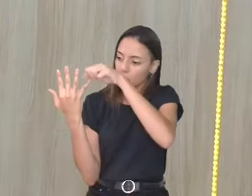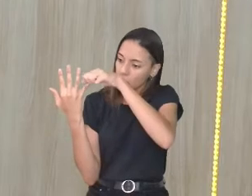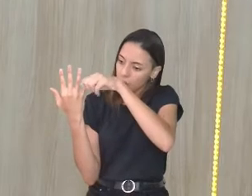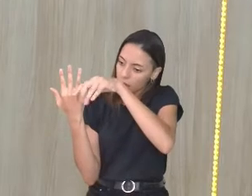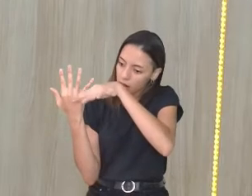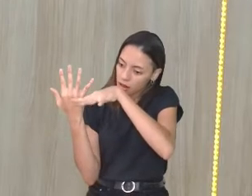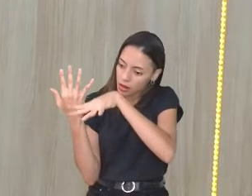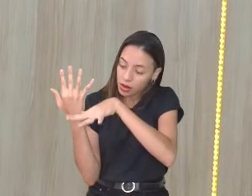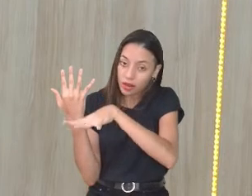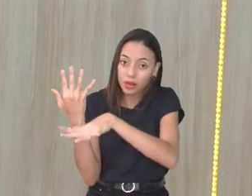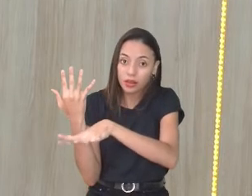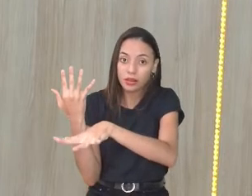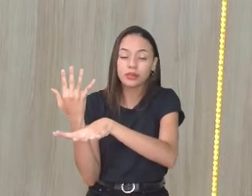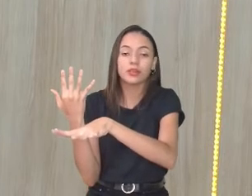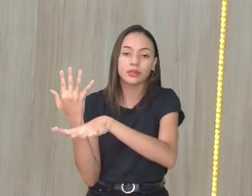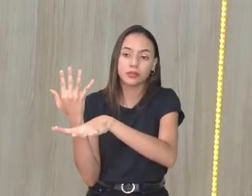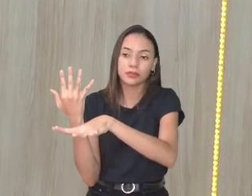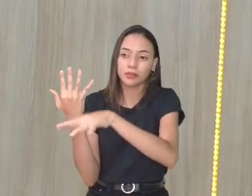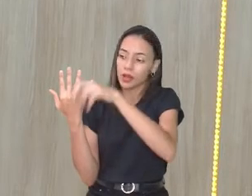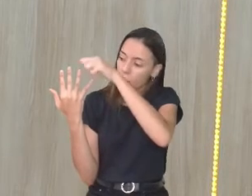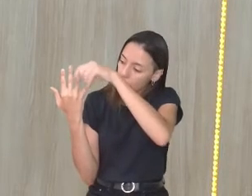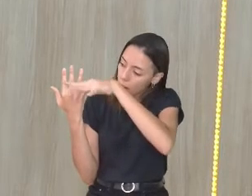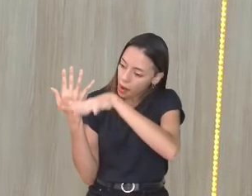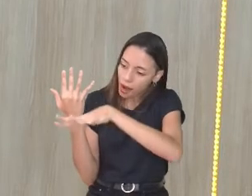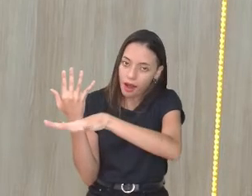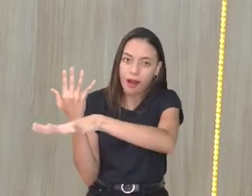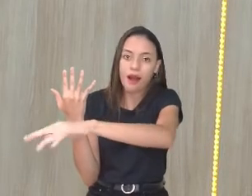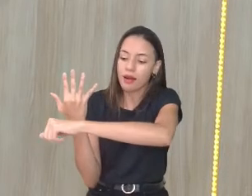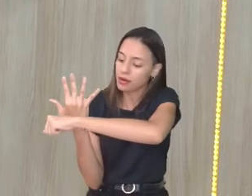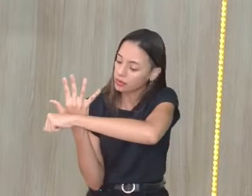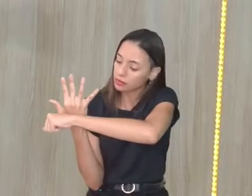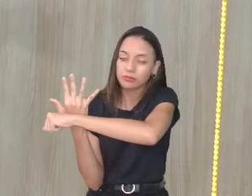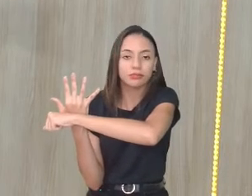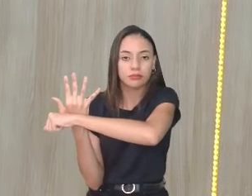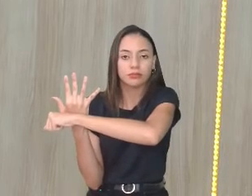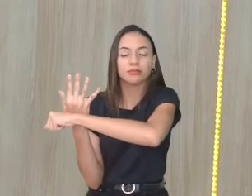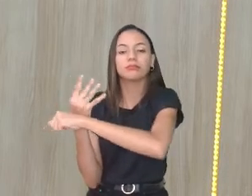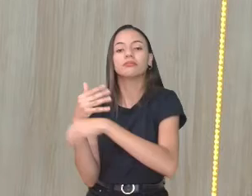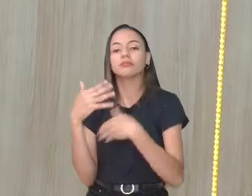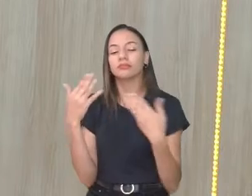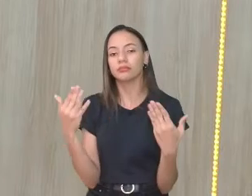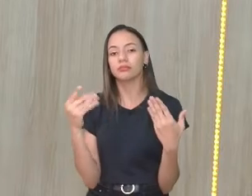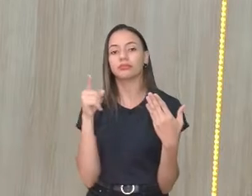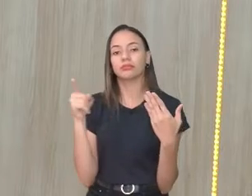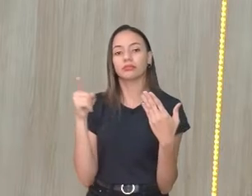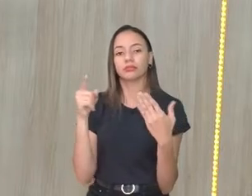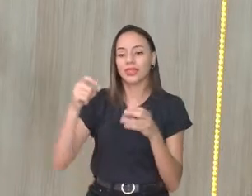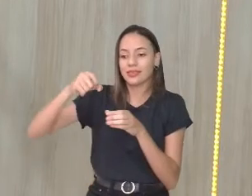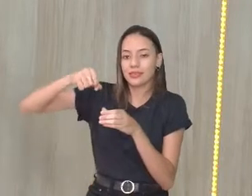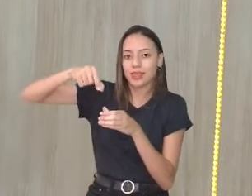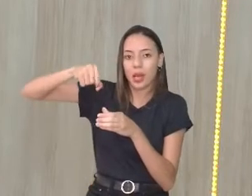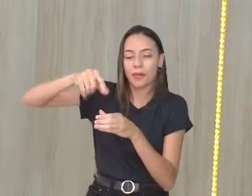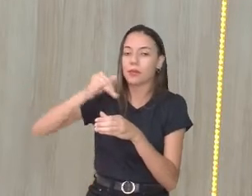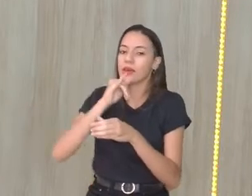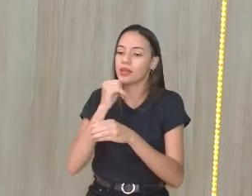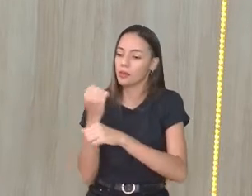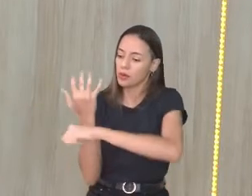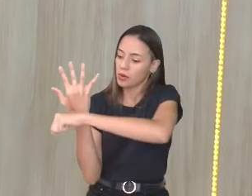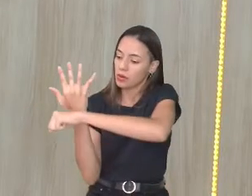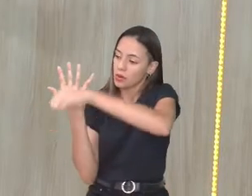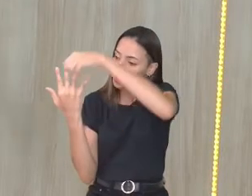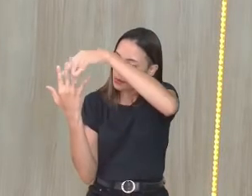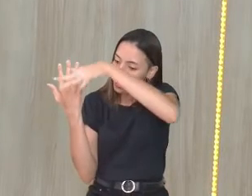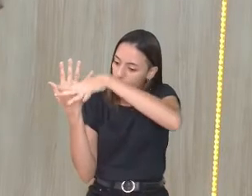lançado nesse meio ambiente, né? E a partir disso, quando essa sementinha cair na terra, ela vai o